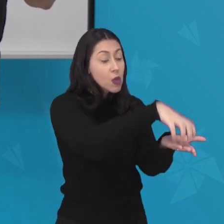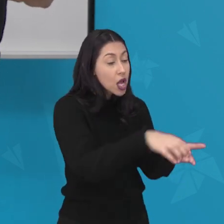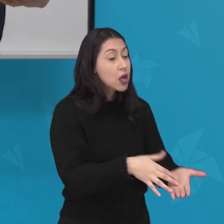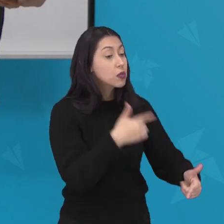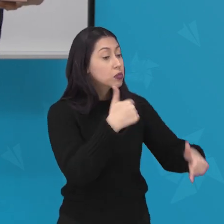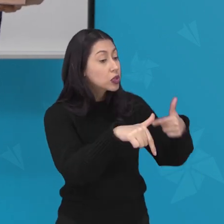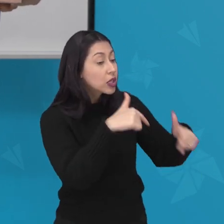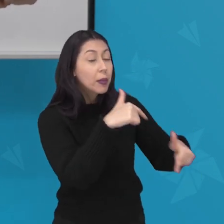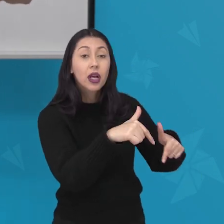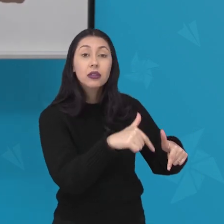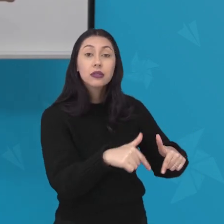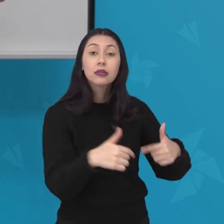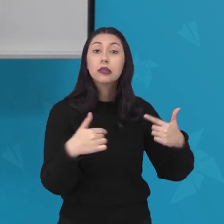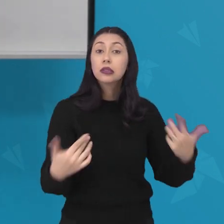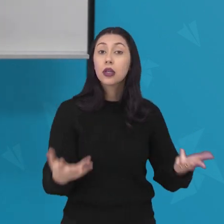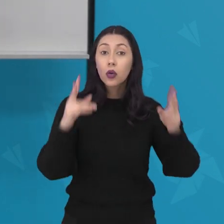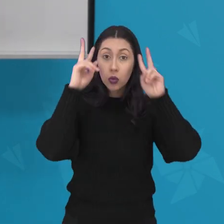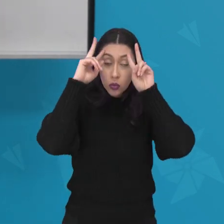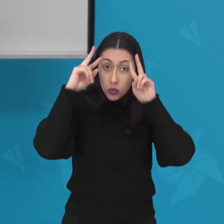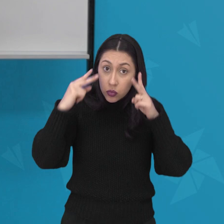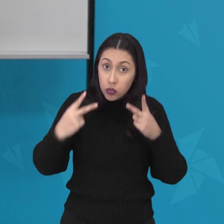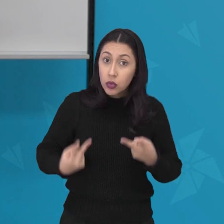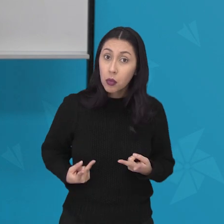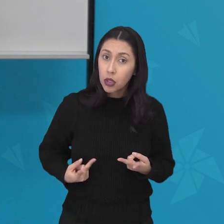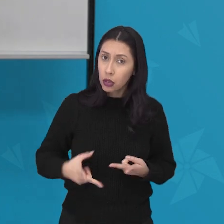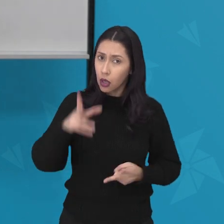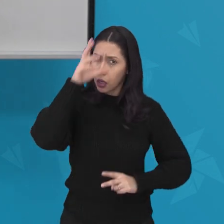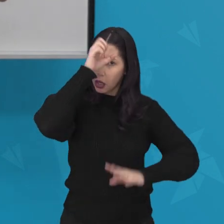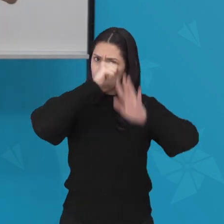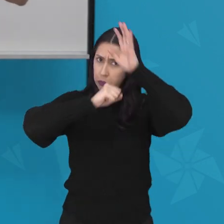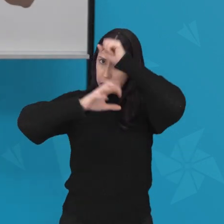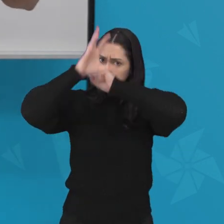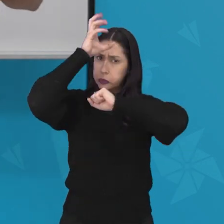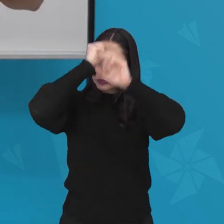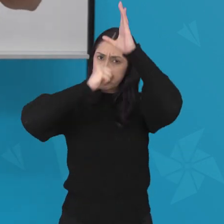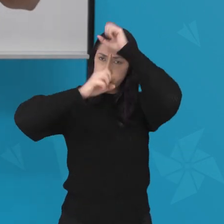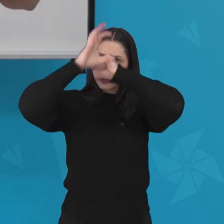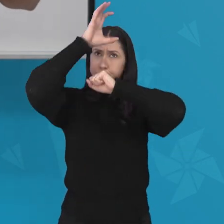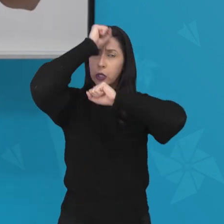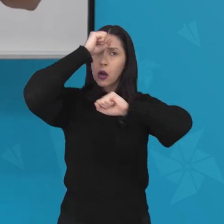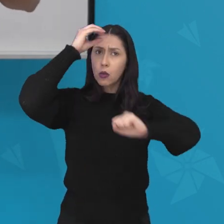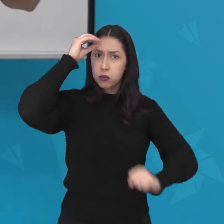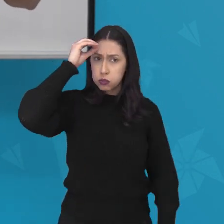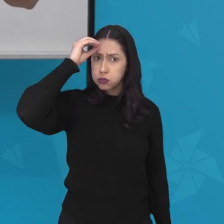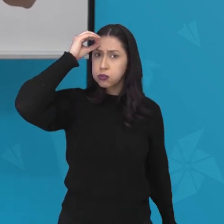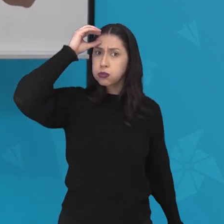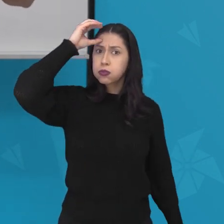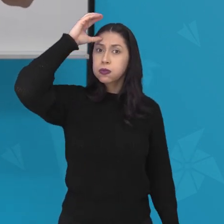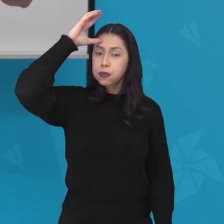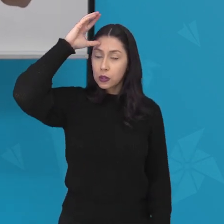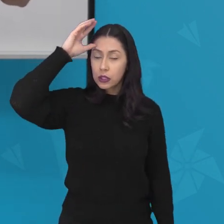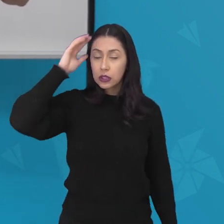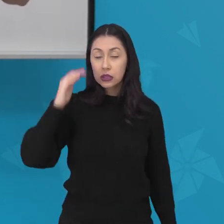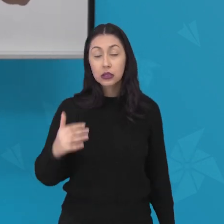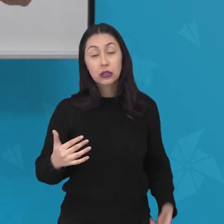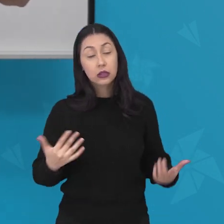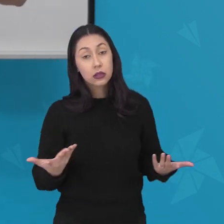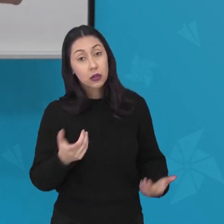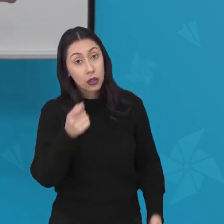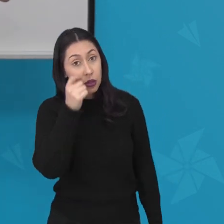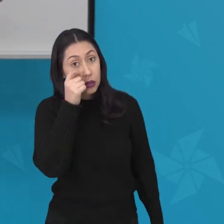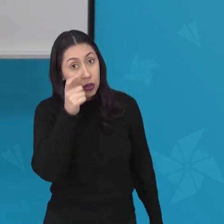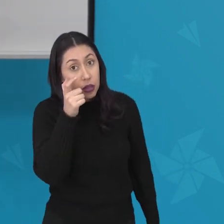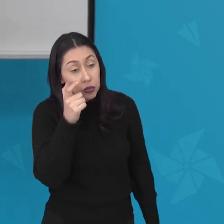adquirindo pouco a pouco, desde o nascimento, uma série de saberes, né? Eu acho que é interessante a